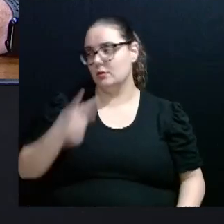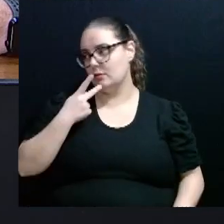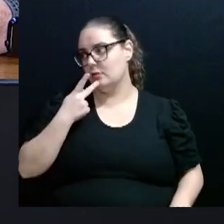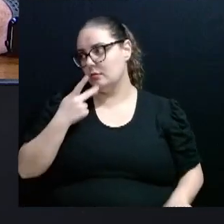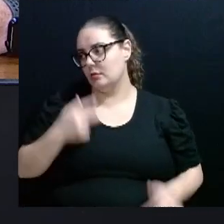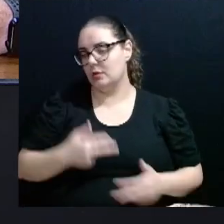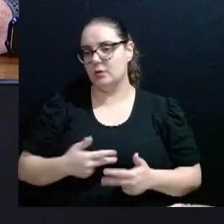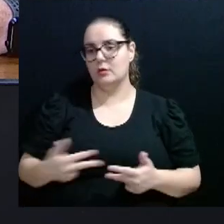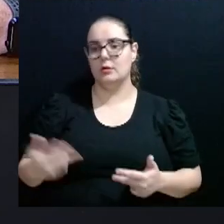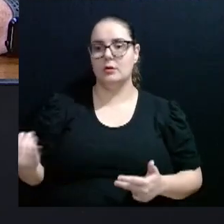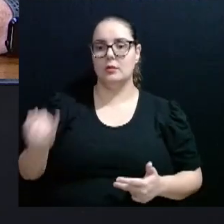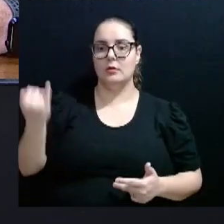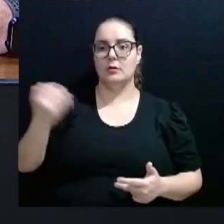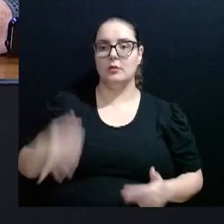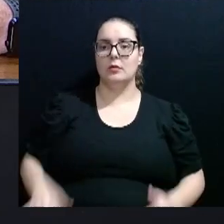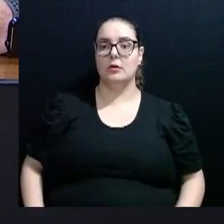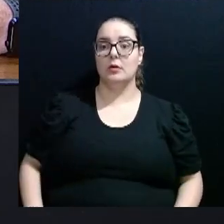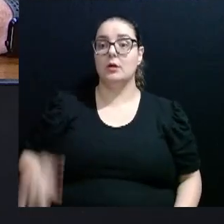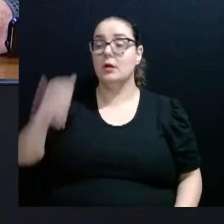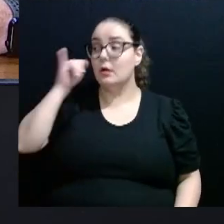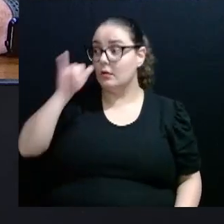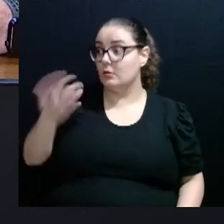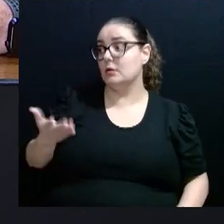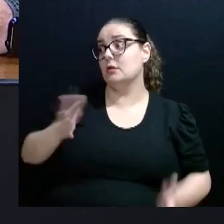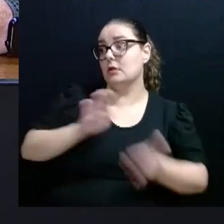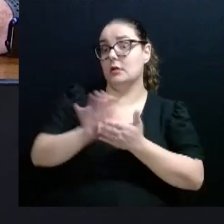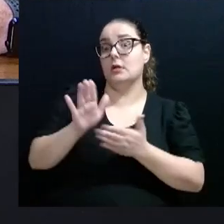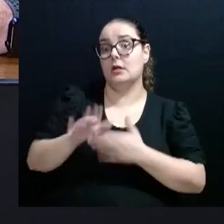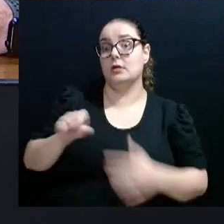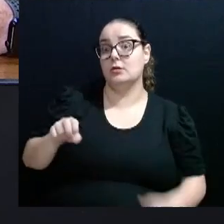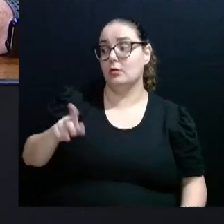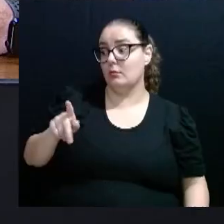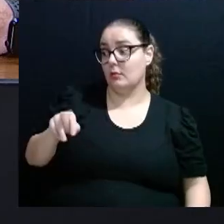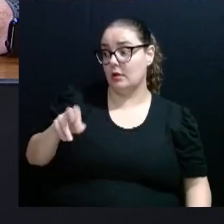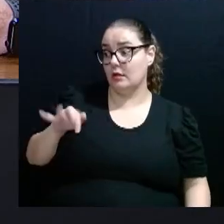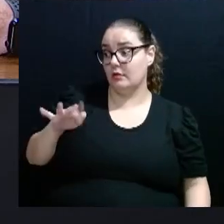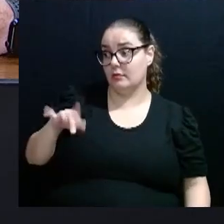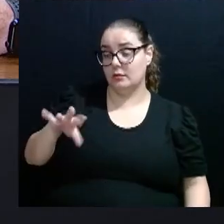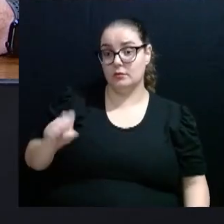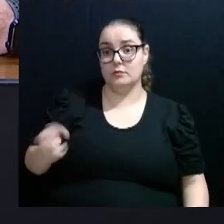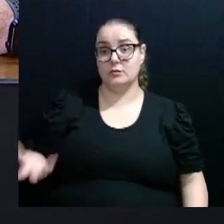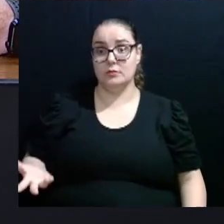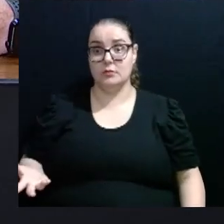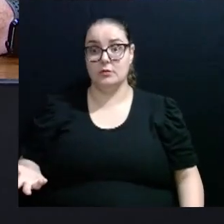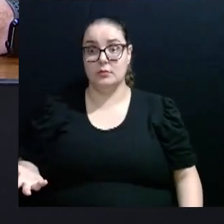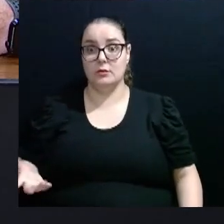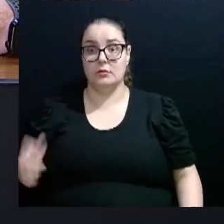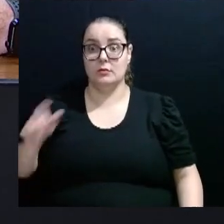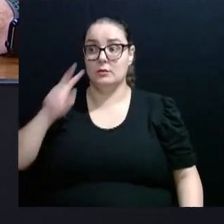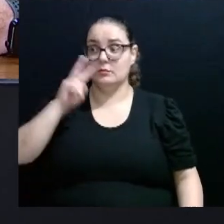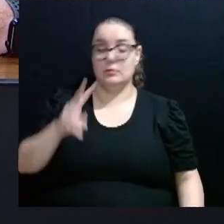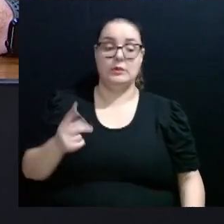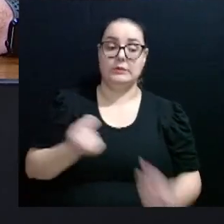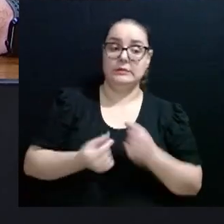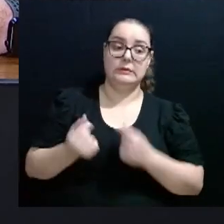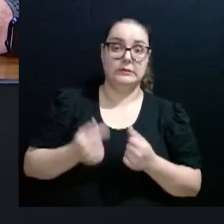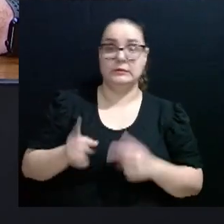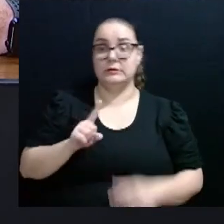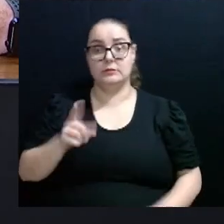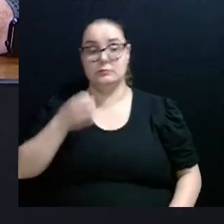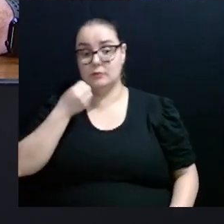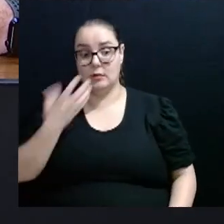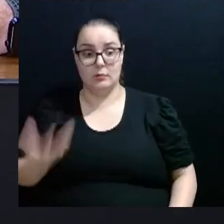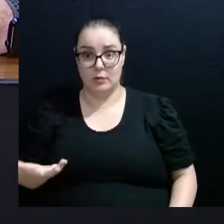né? A pessoa evitar, né, gastos supérfluos, né? Por exemplo, a pessoa viu que a vida financeira dela não está tão boa, ela tem que